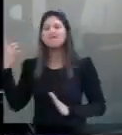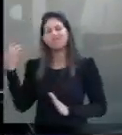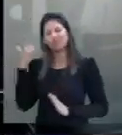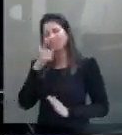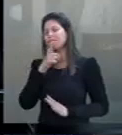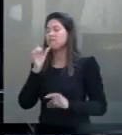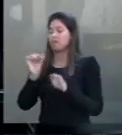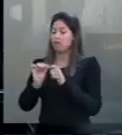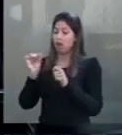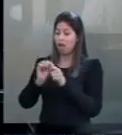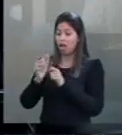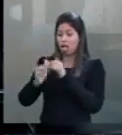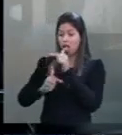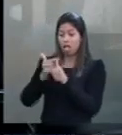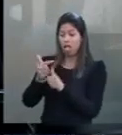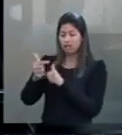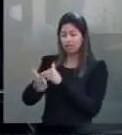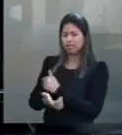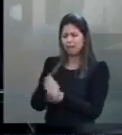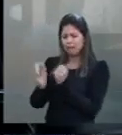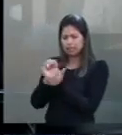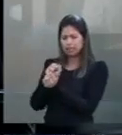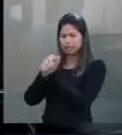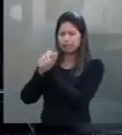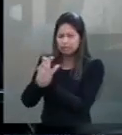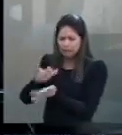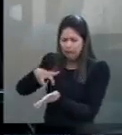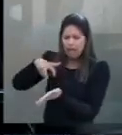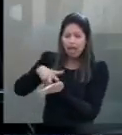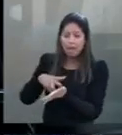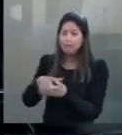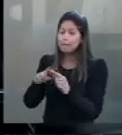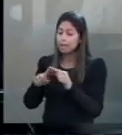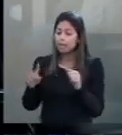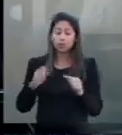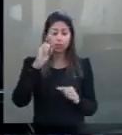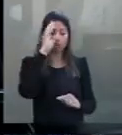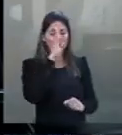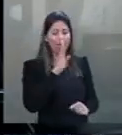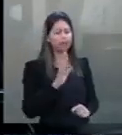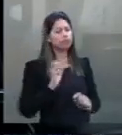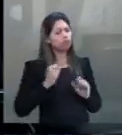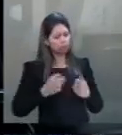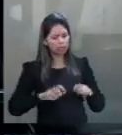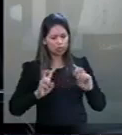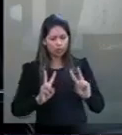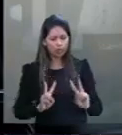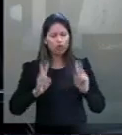escravo. O Brasil precisa valorizar o trabalhador e a trabalhadora rural,